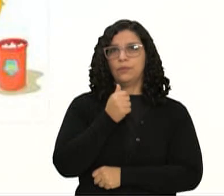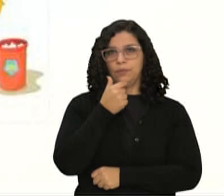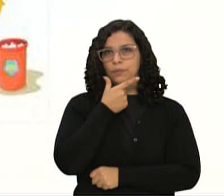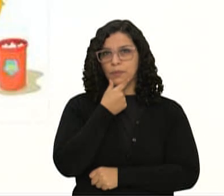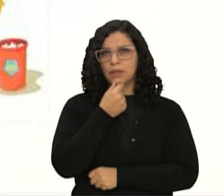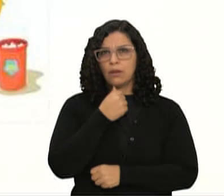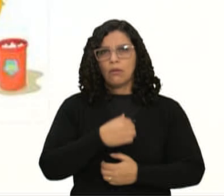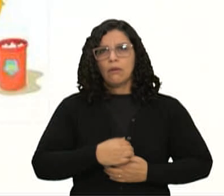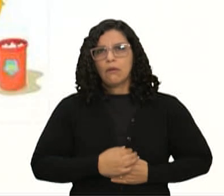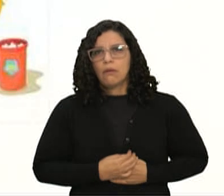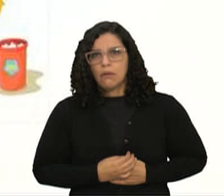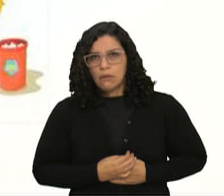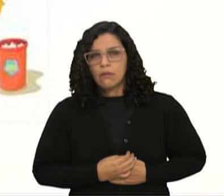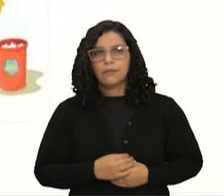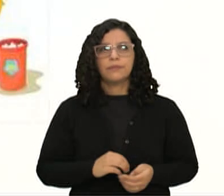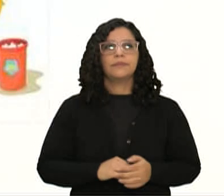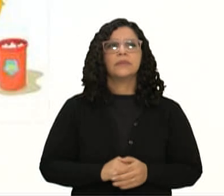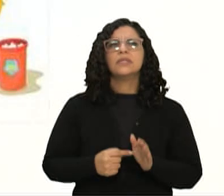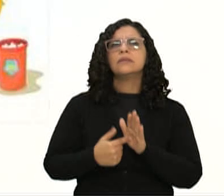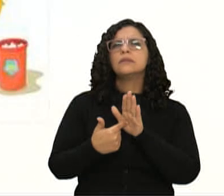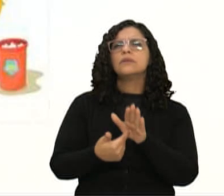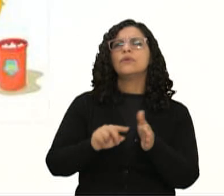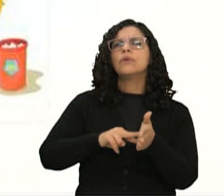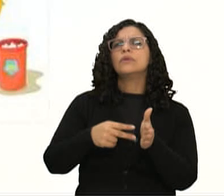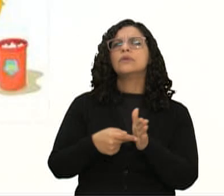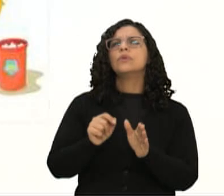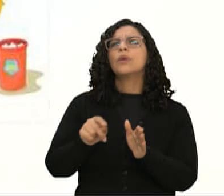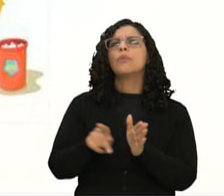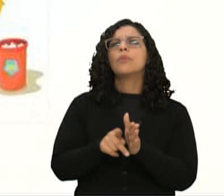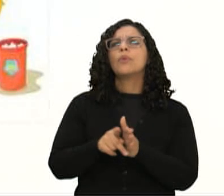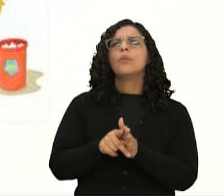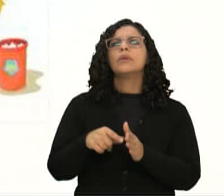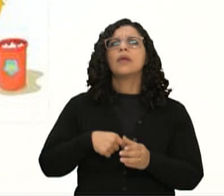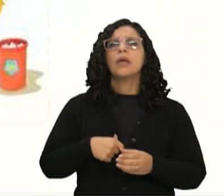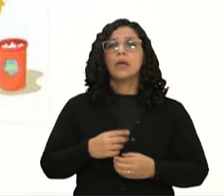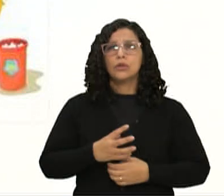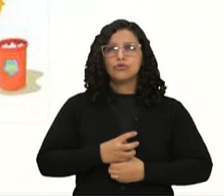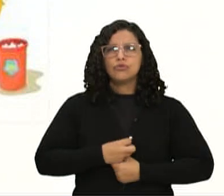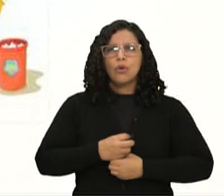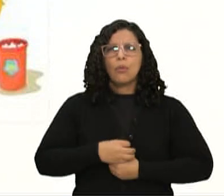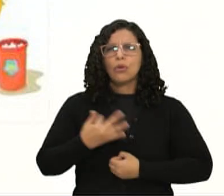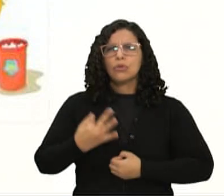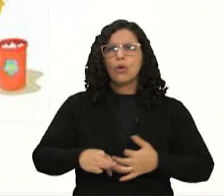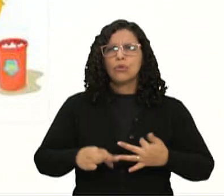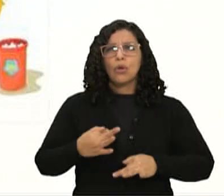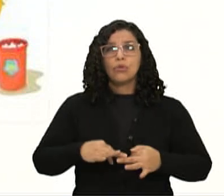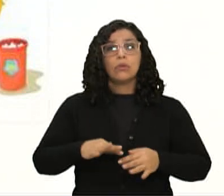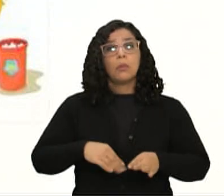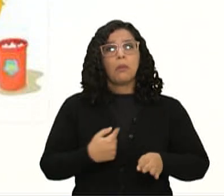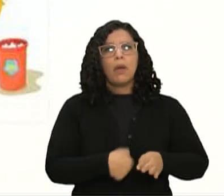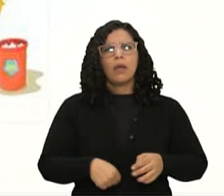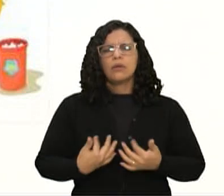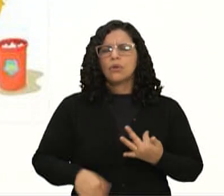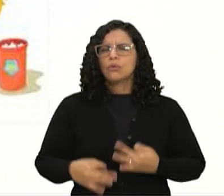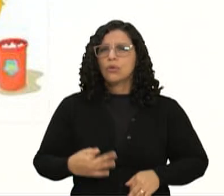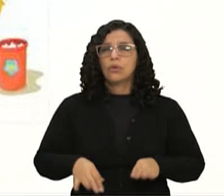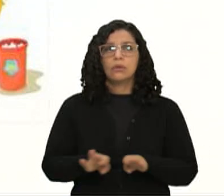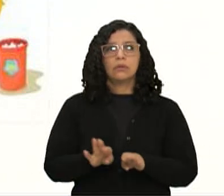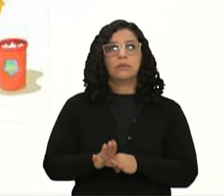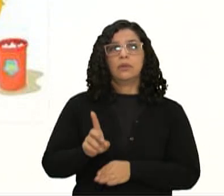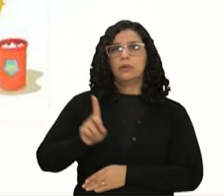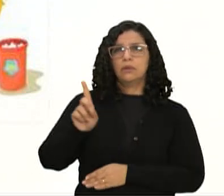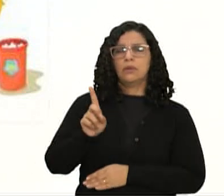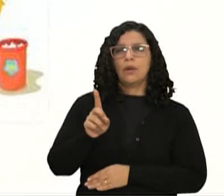no estômago, na barriga, para representar o stomachache, que é dor de estômago ou dor de barriga. Cold, que é